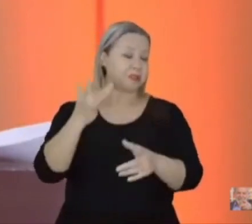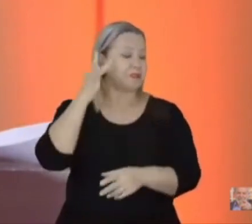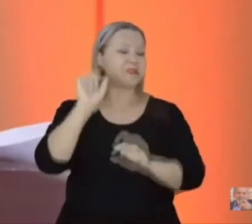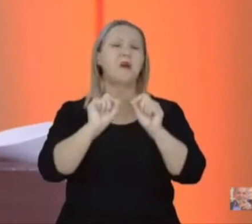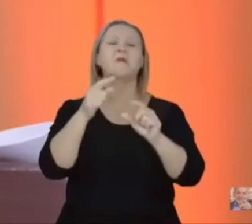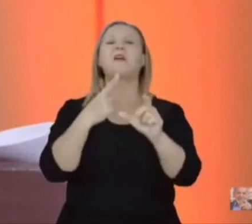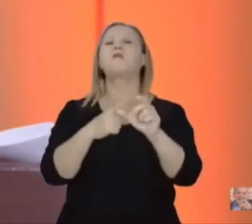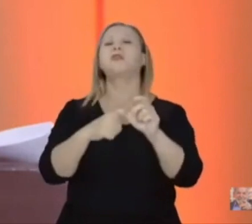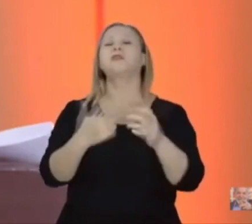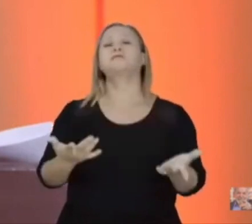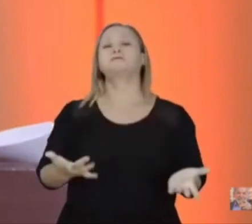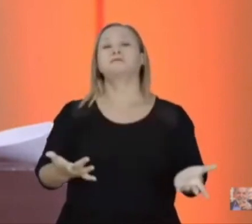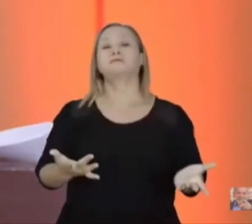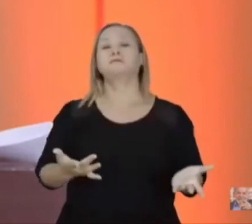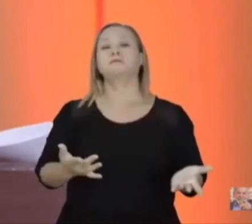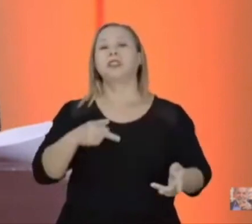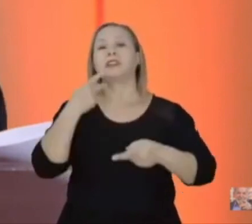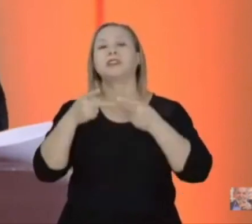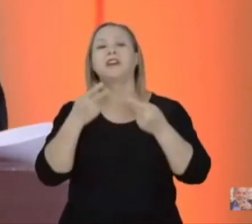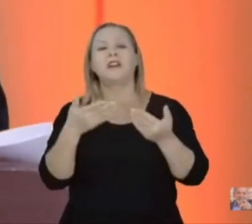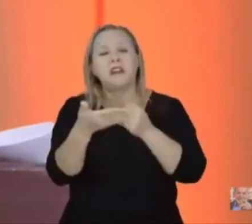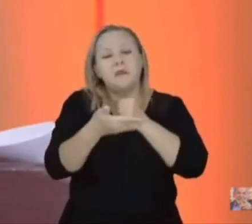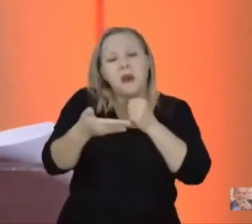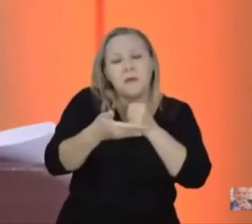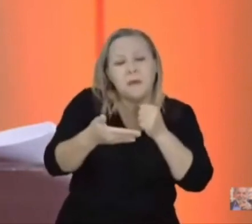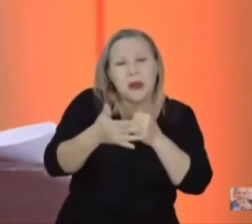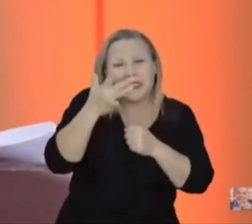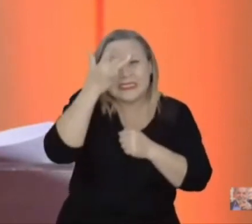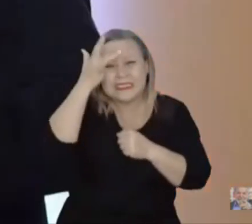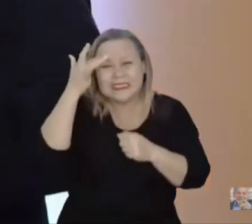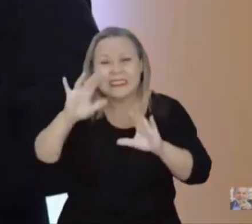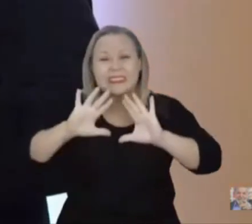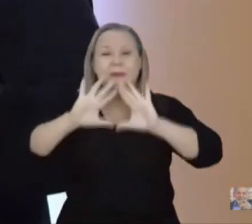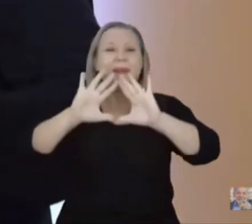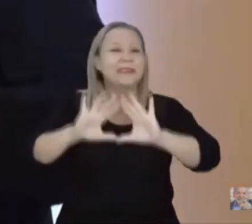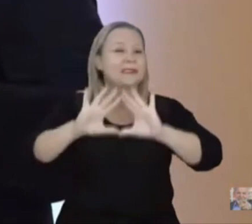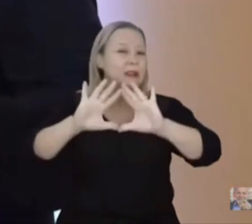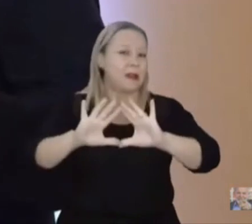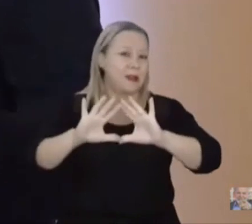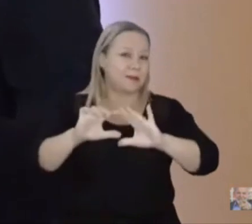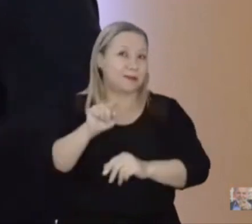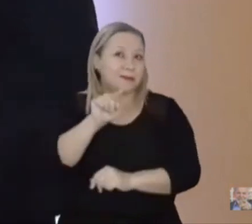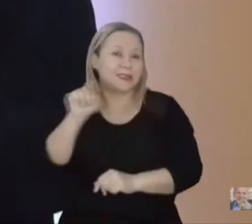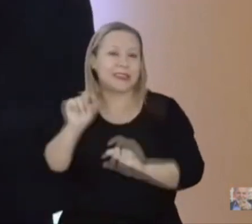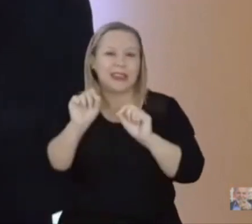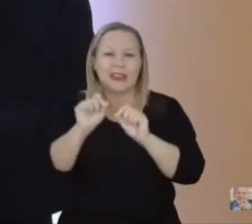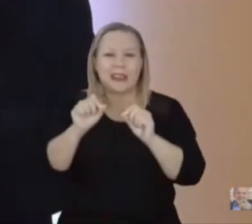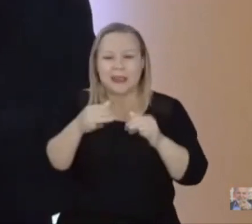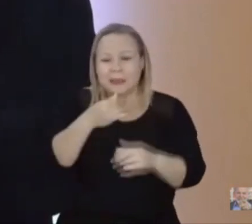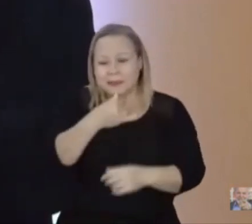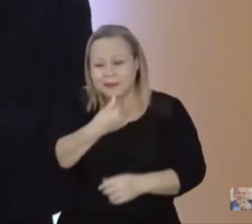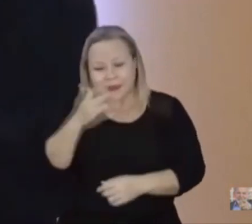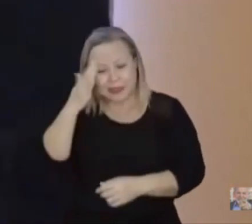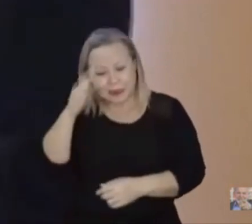Ele está falando para uma base, sabe, de miliciano dele, sabe, que a minha tristeza é saber que ainda tem tanta gente assim